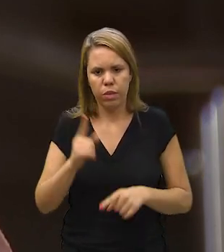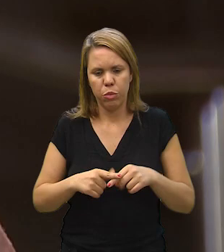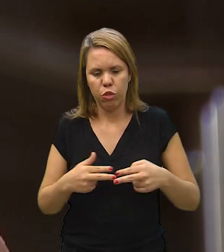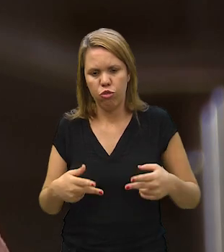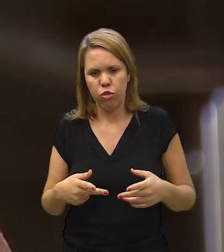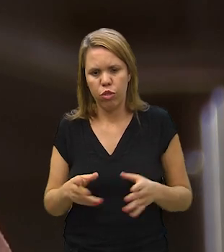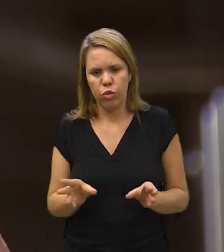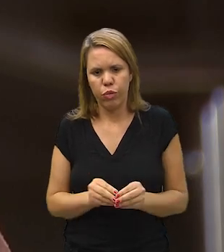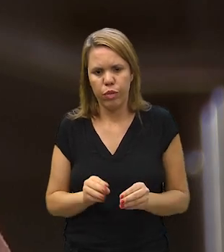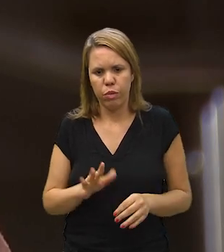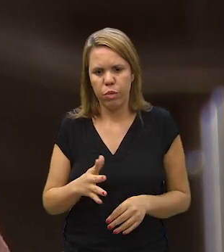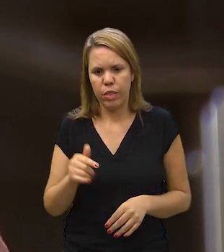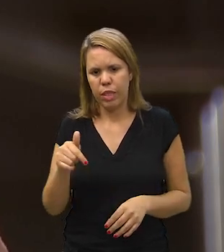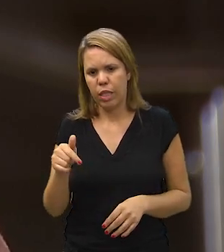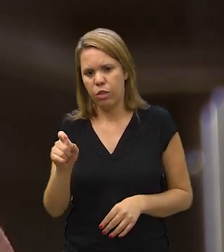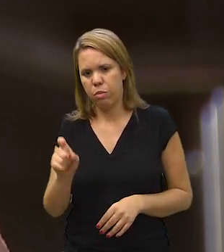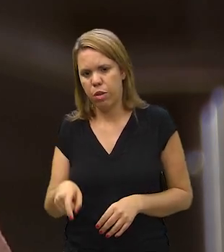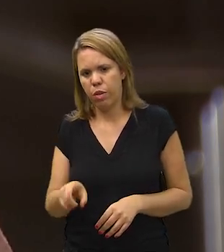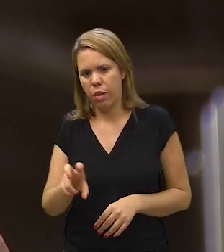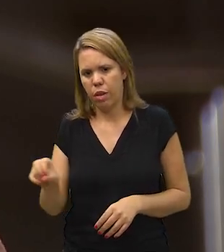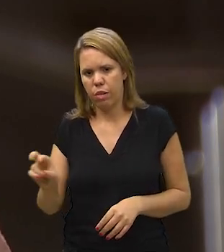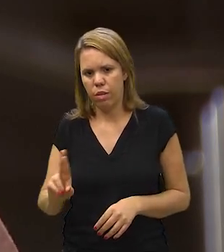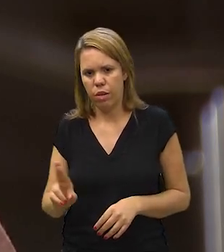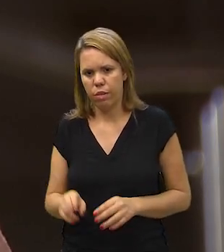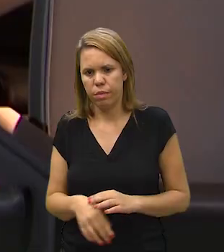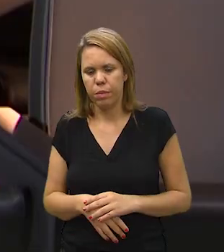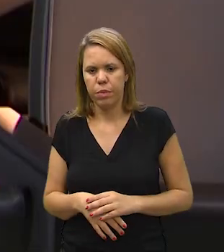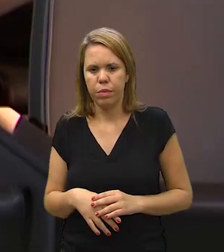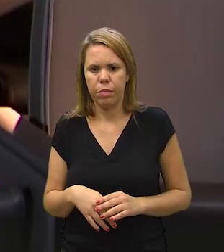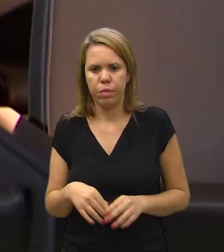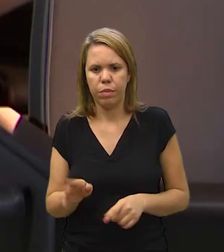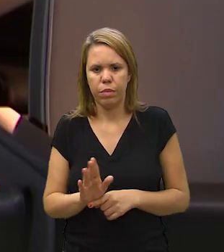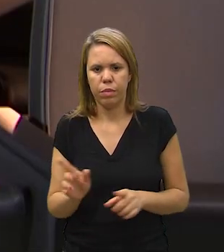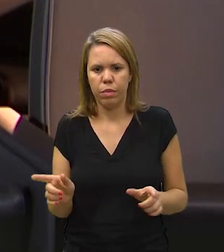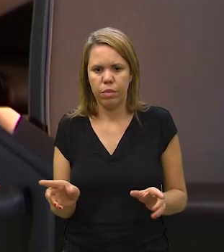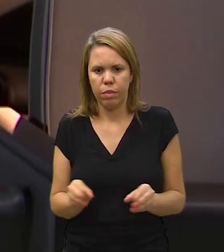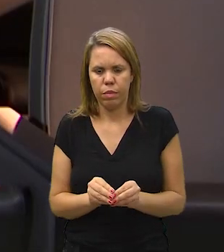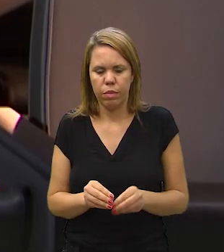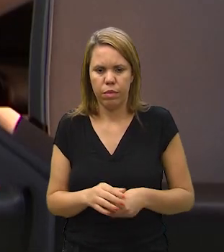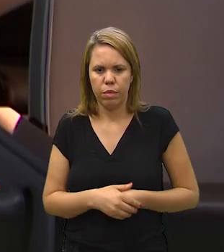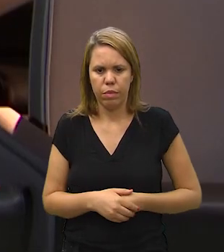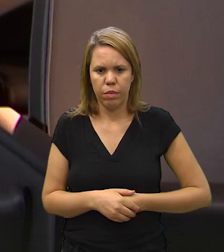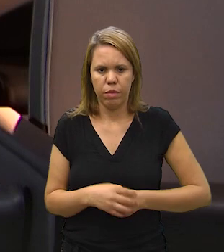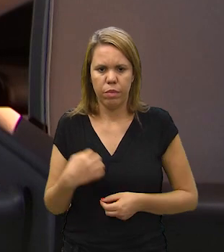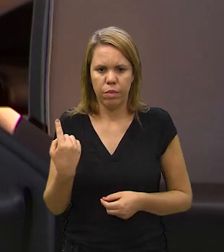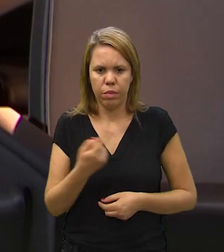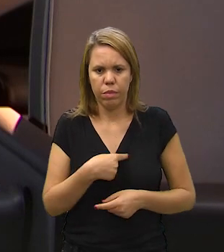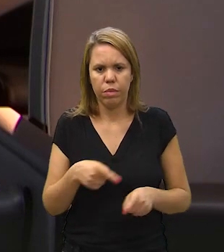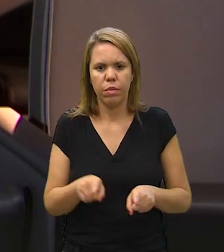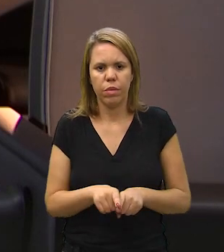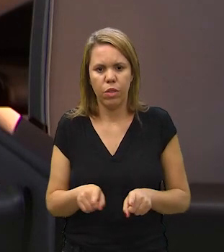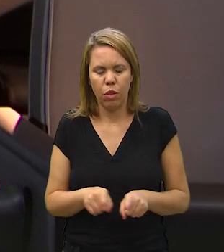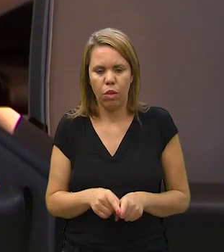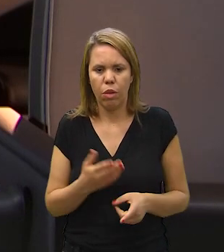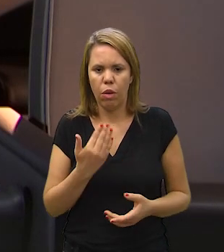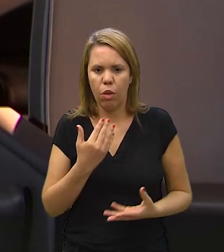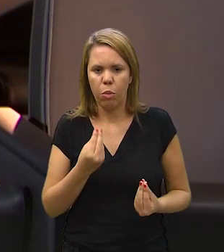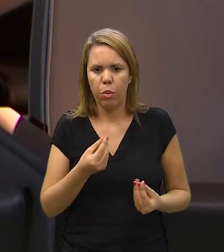daí no final ficou uns R$7.500 para fazer esse curto. E olha que a gente também comeu muita